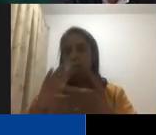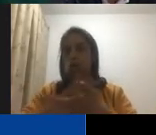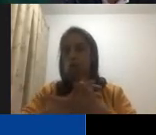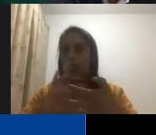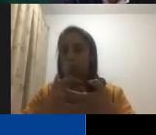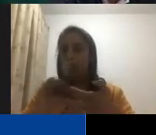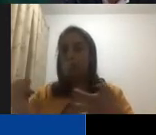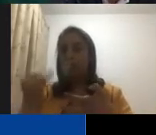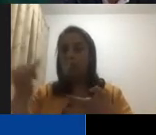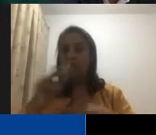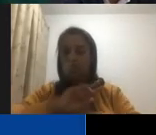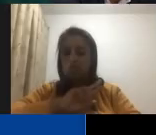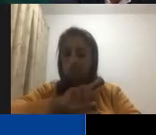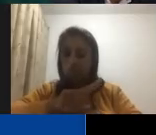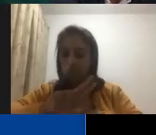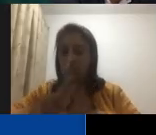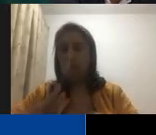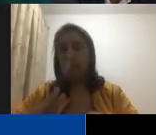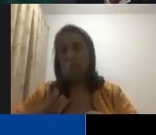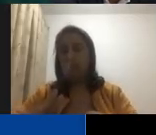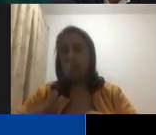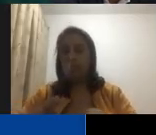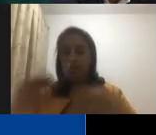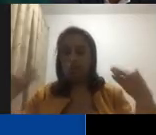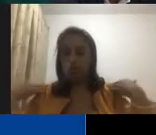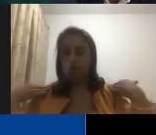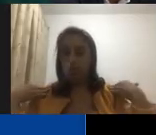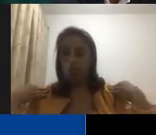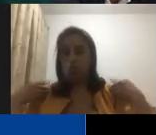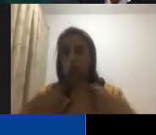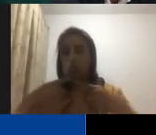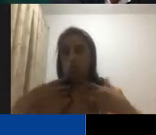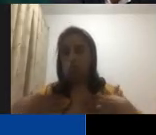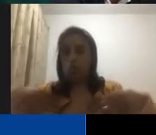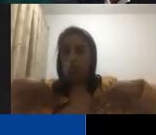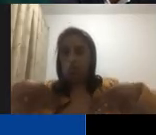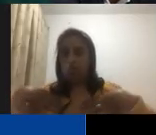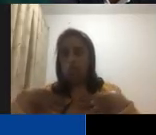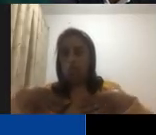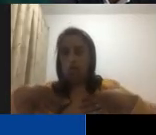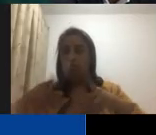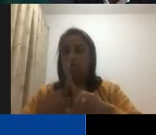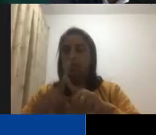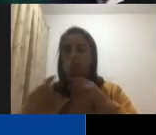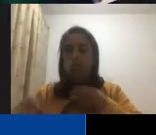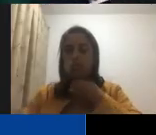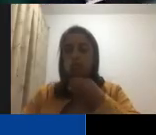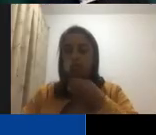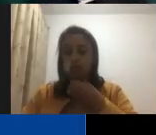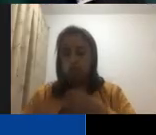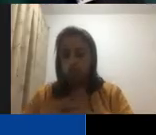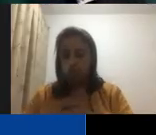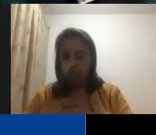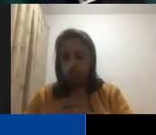para várias ações, tanto do ombro, da escápula, como também do nosso pescoço, certo? Então, ele faz